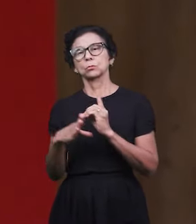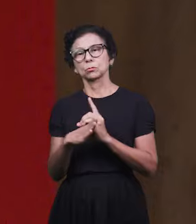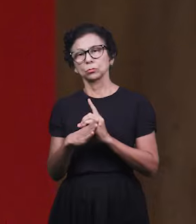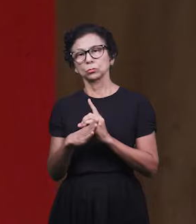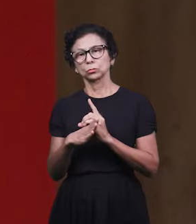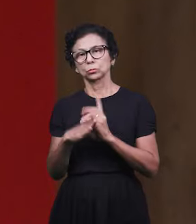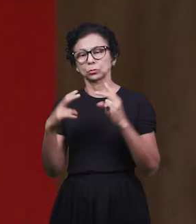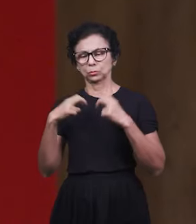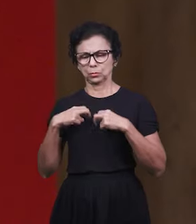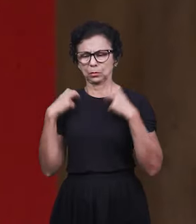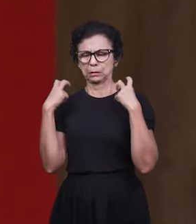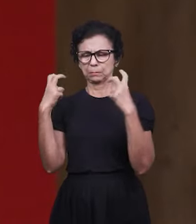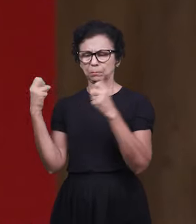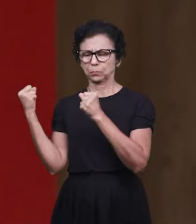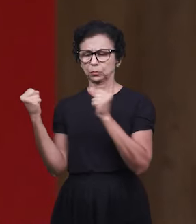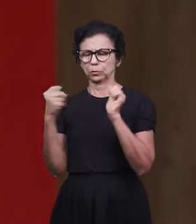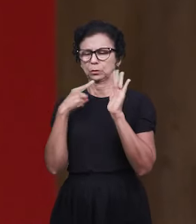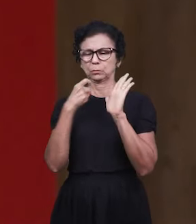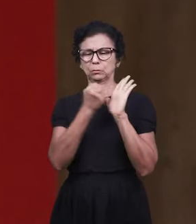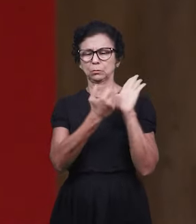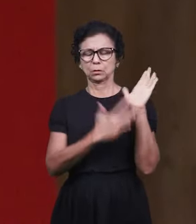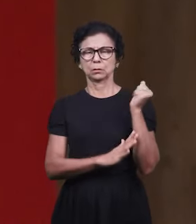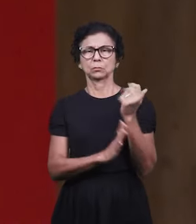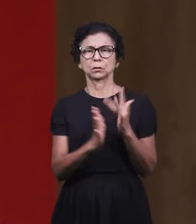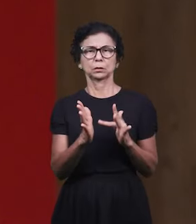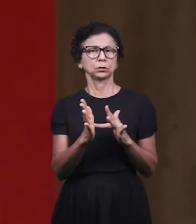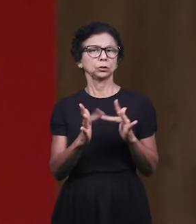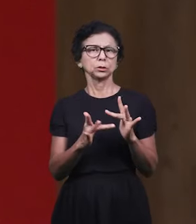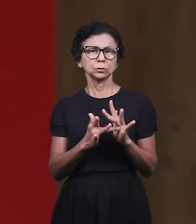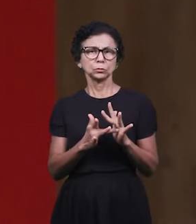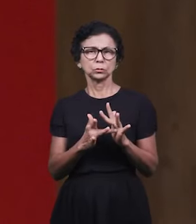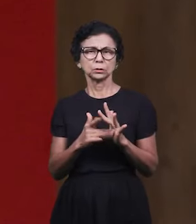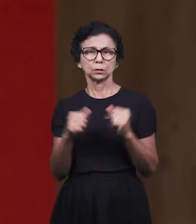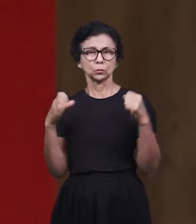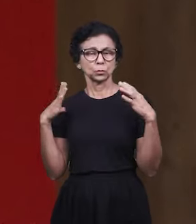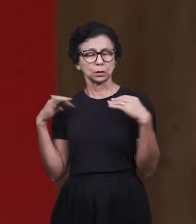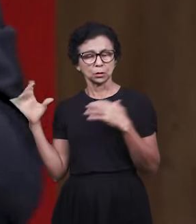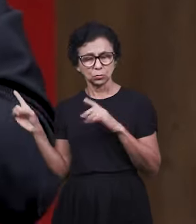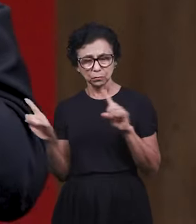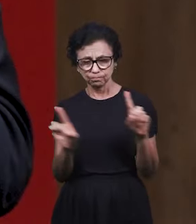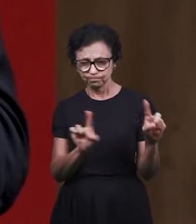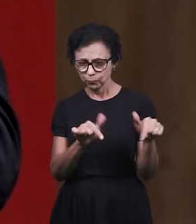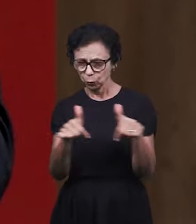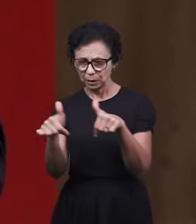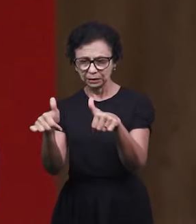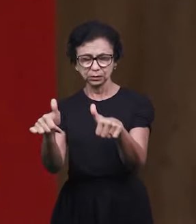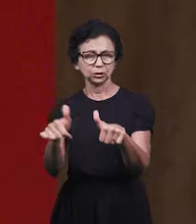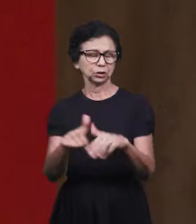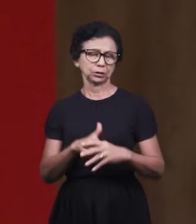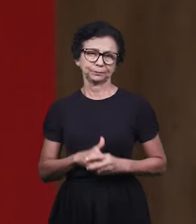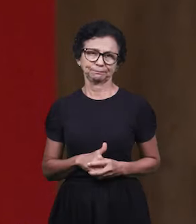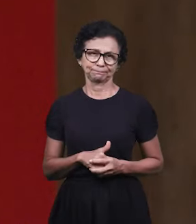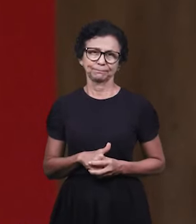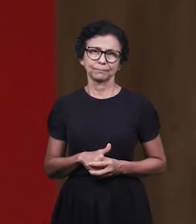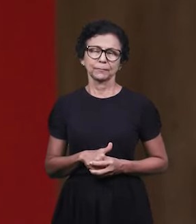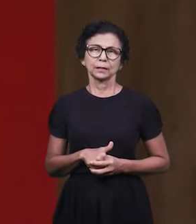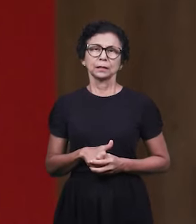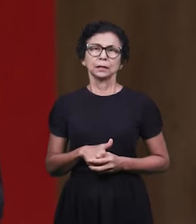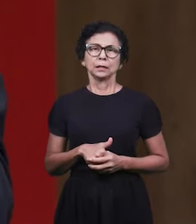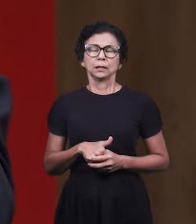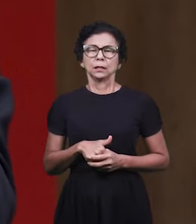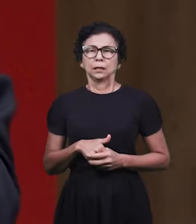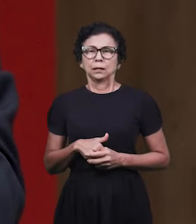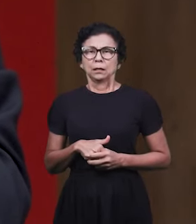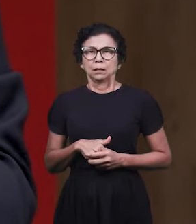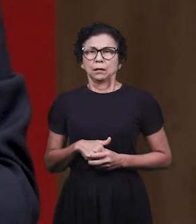de Jesus, ato contínuo tem a ministração de anjos. Nós não vemos, às vezes, o senhor